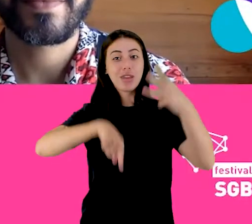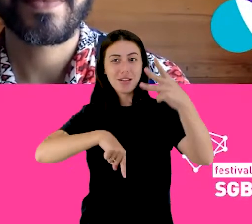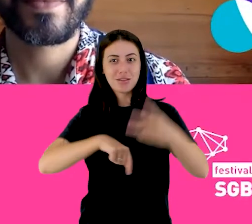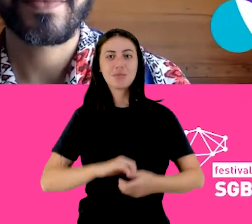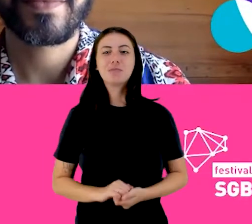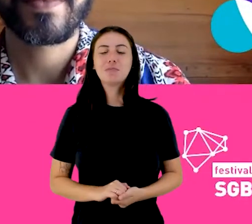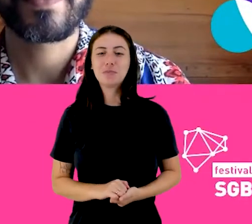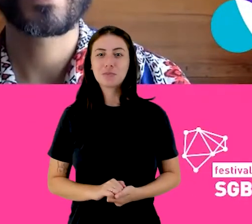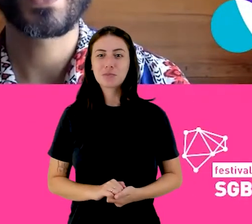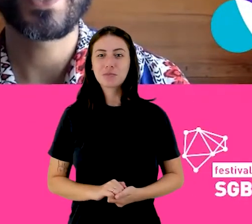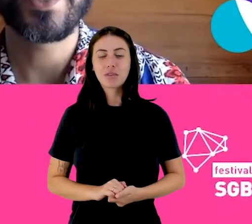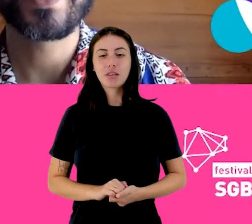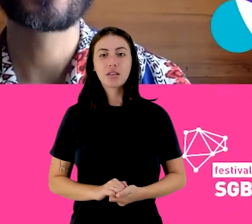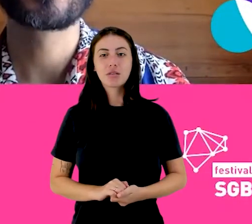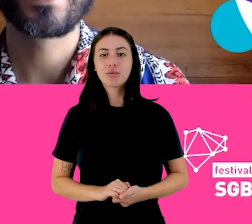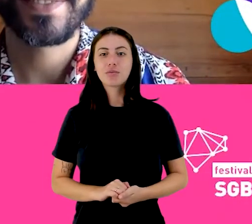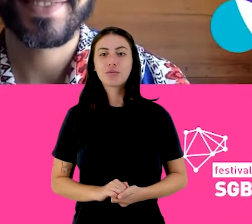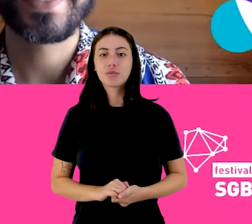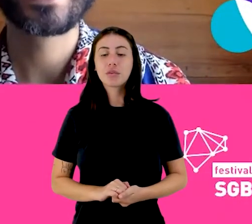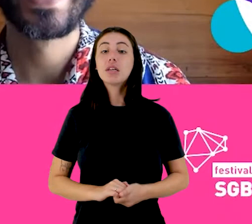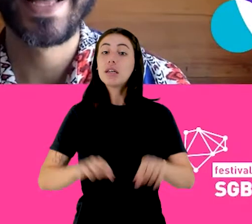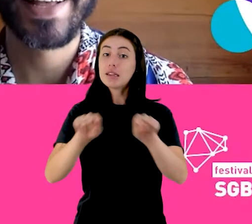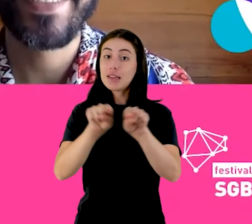do voto popular. Eu falo para o Belisário que esse prêmio é meu.